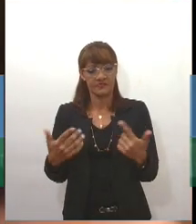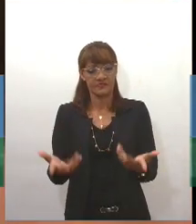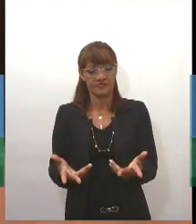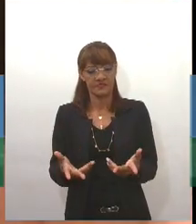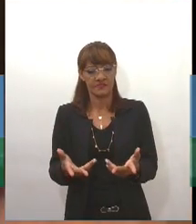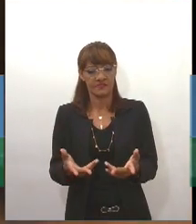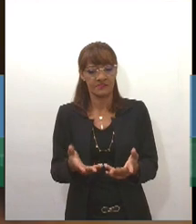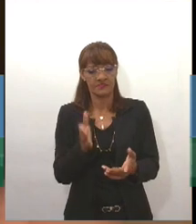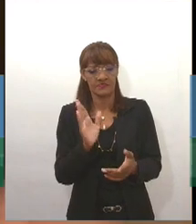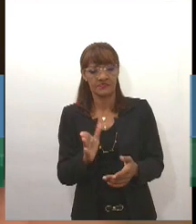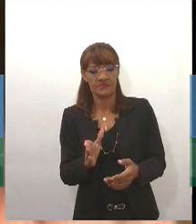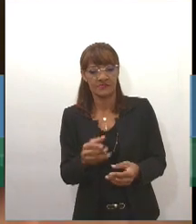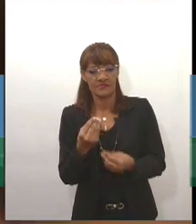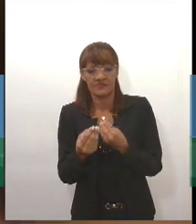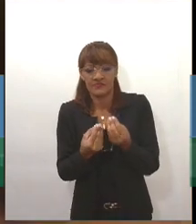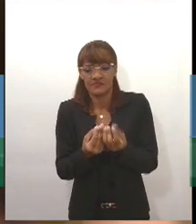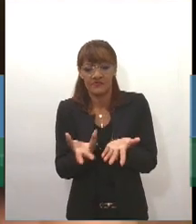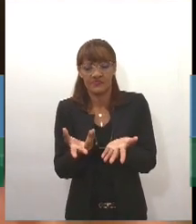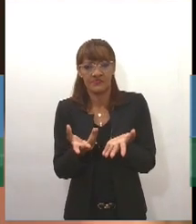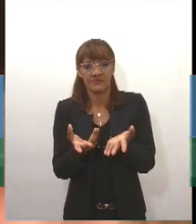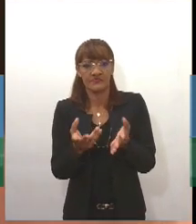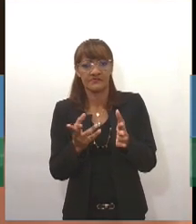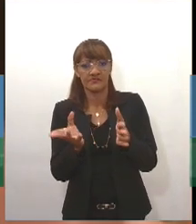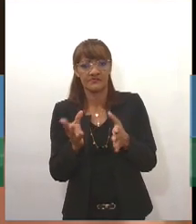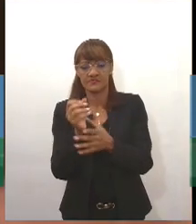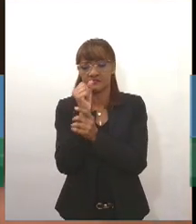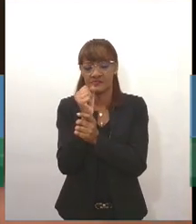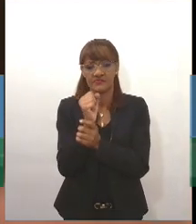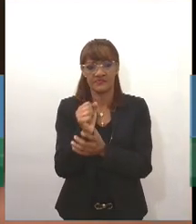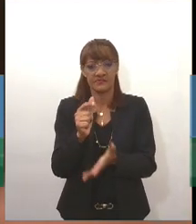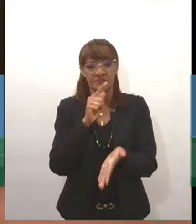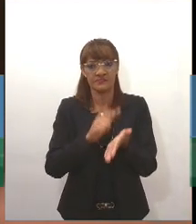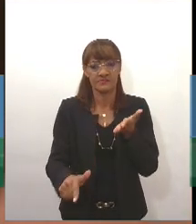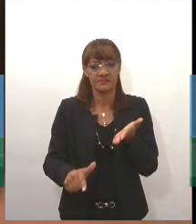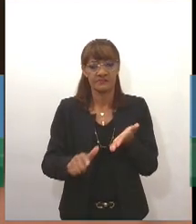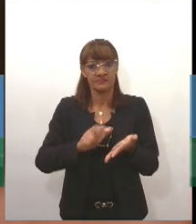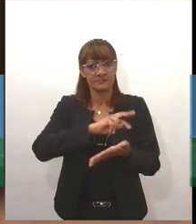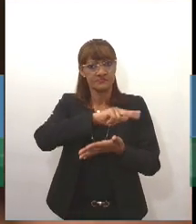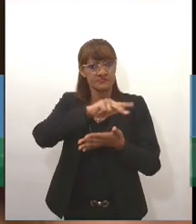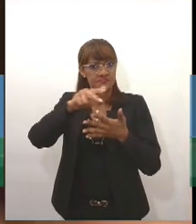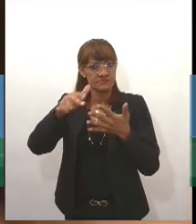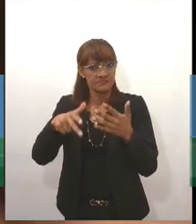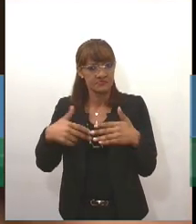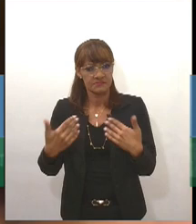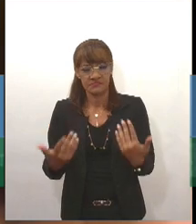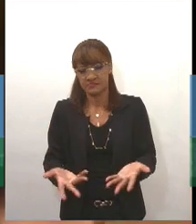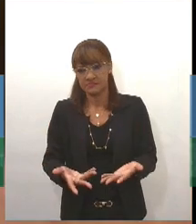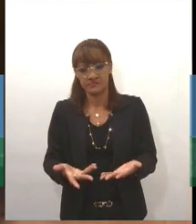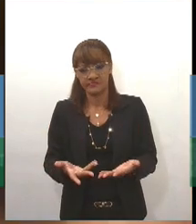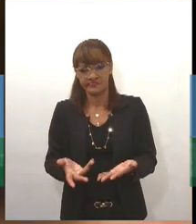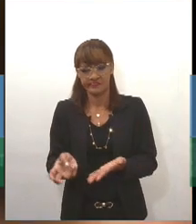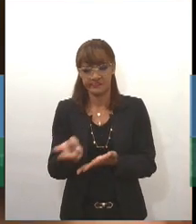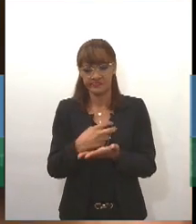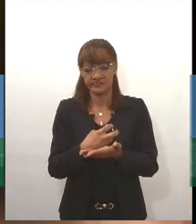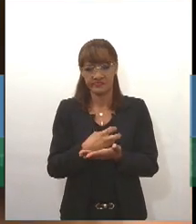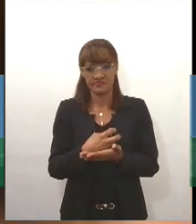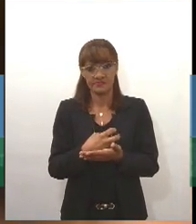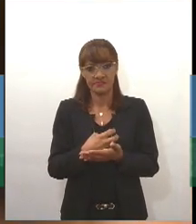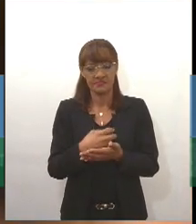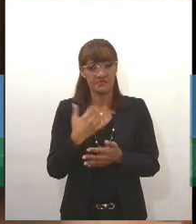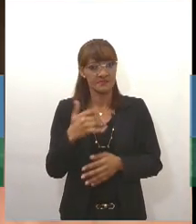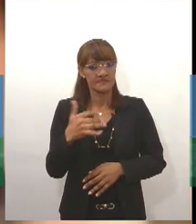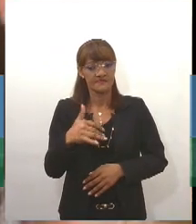terceirizada segurança limpeza vão ter aumentos de Carga Tributária gigantescos né hotéis e